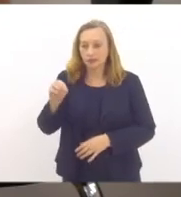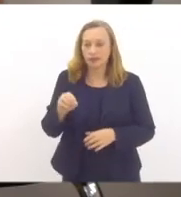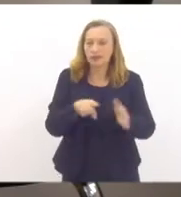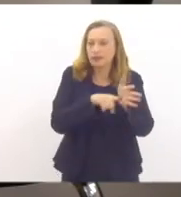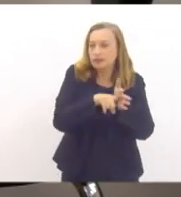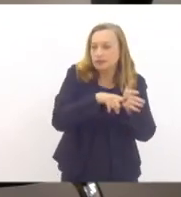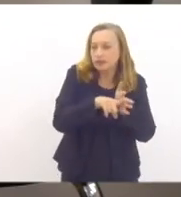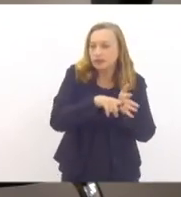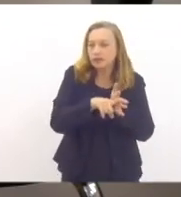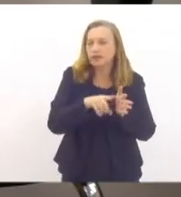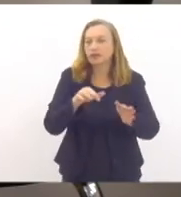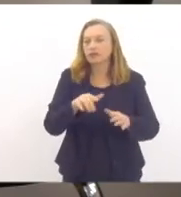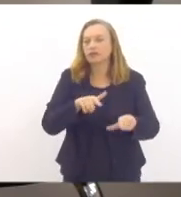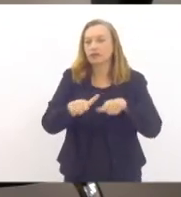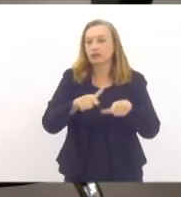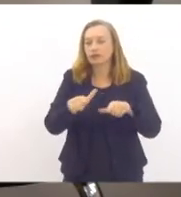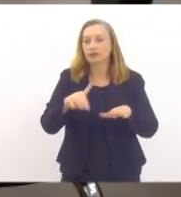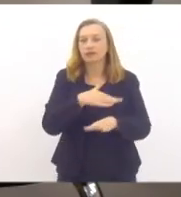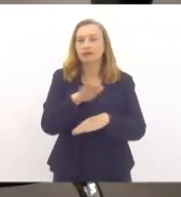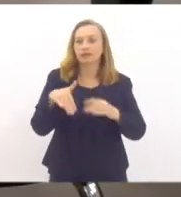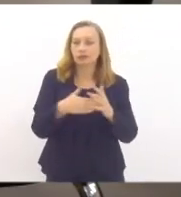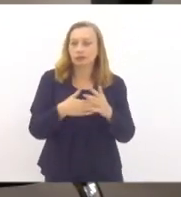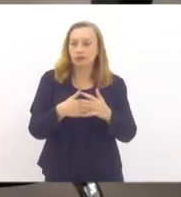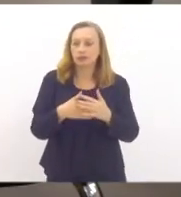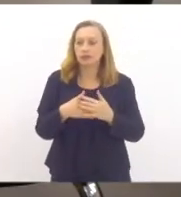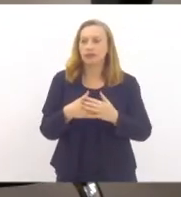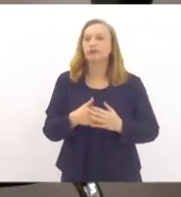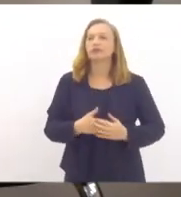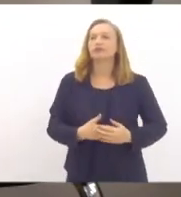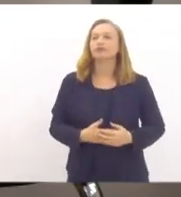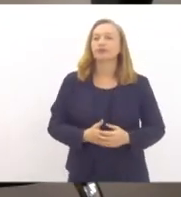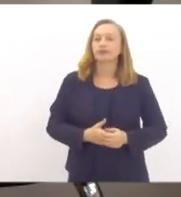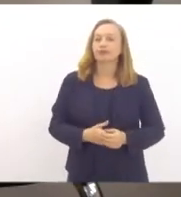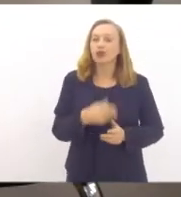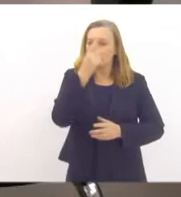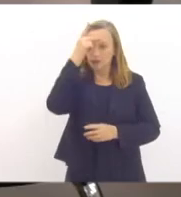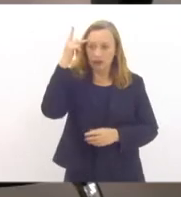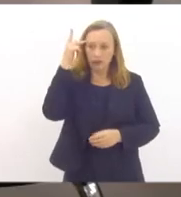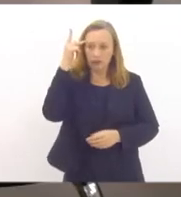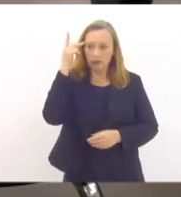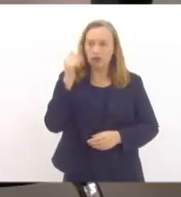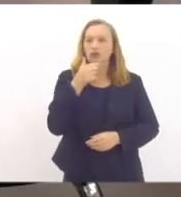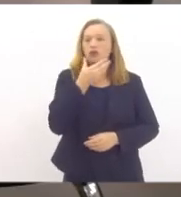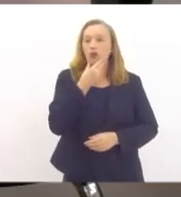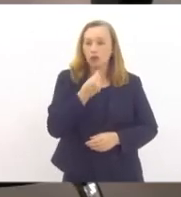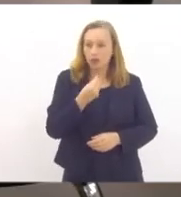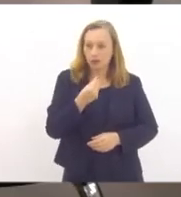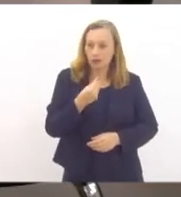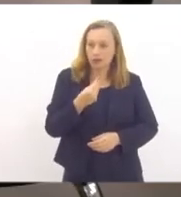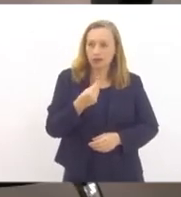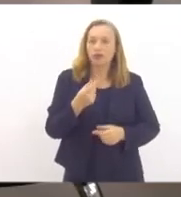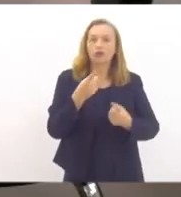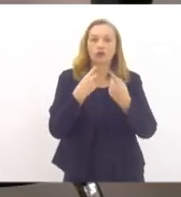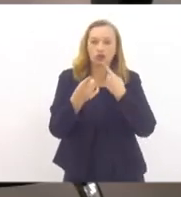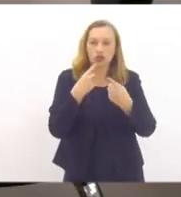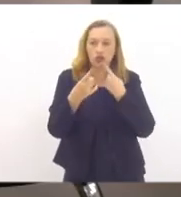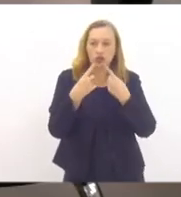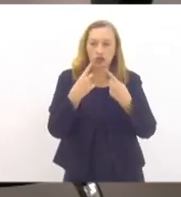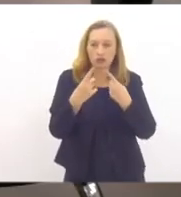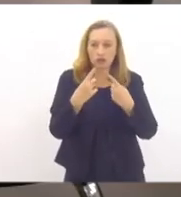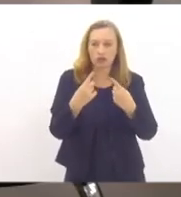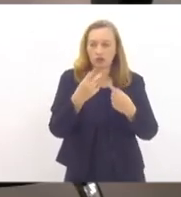do mecanismo como todo, mas na delegação de inspeção, pessoas do gênero masculino, né, para o diálogo que é feito com os